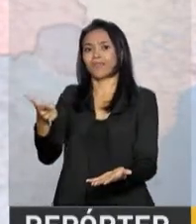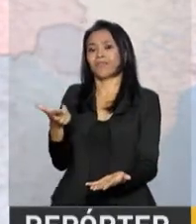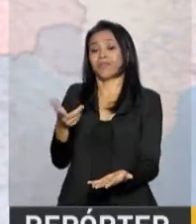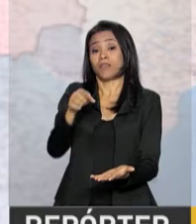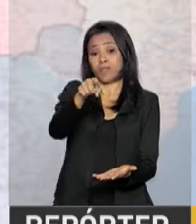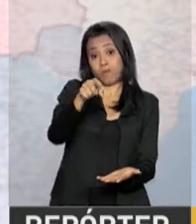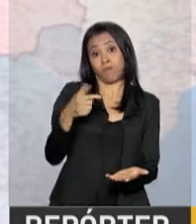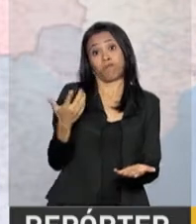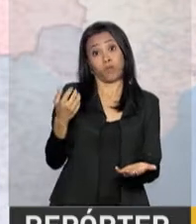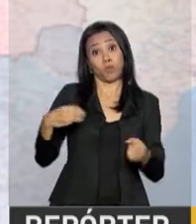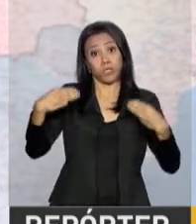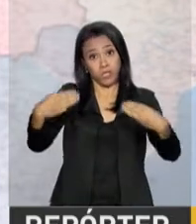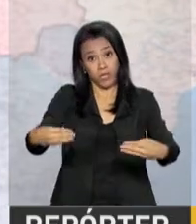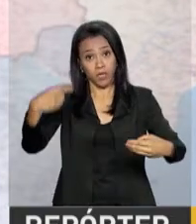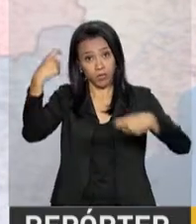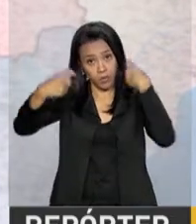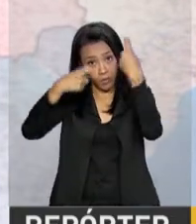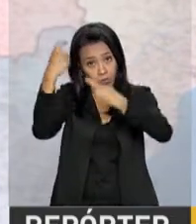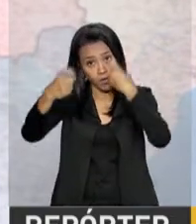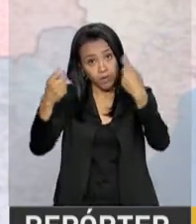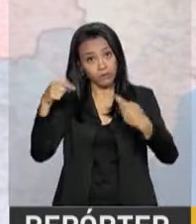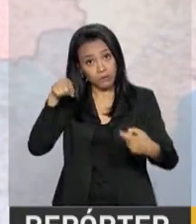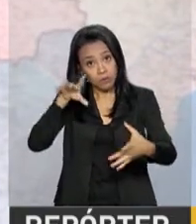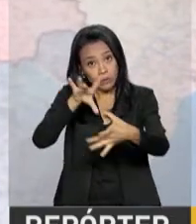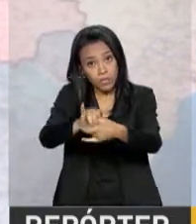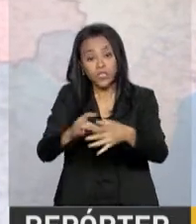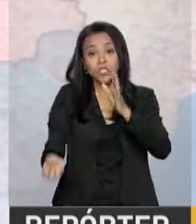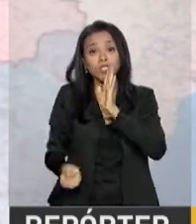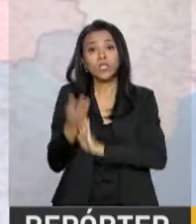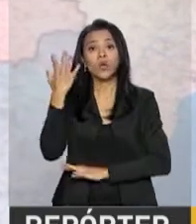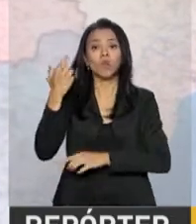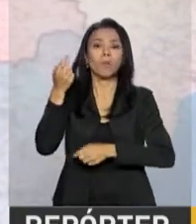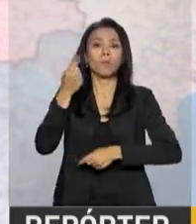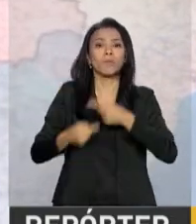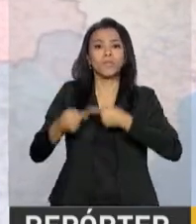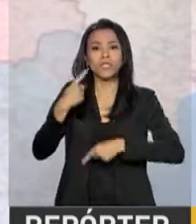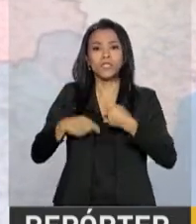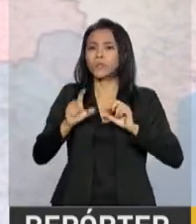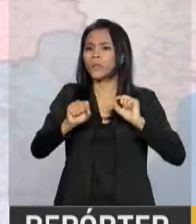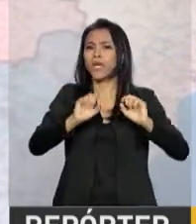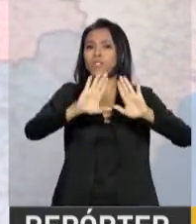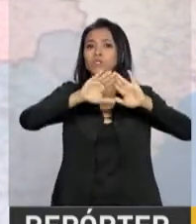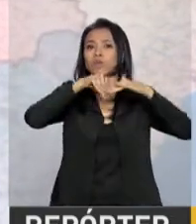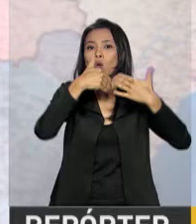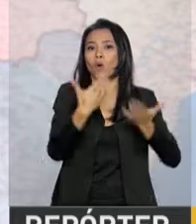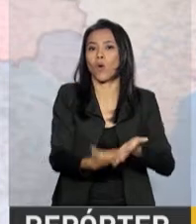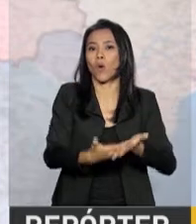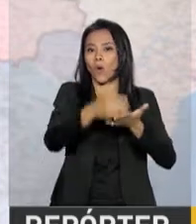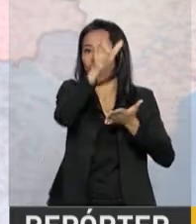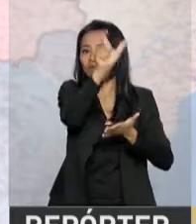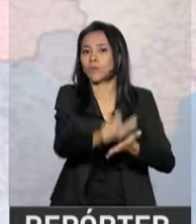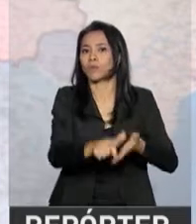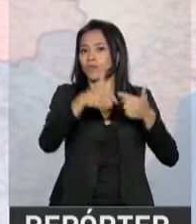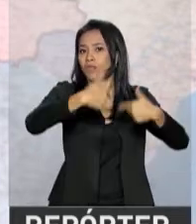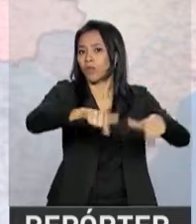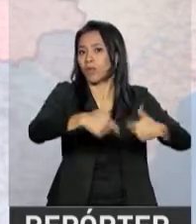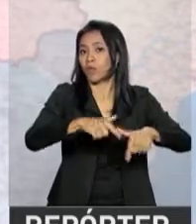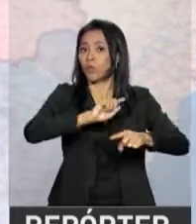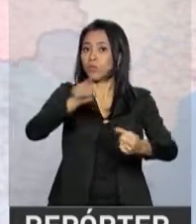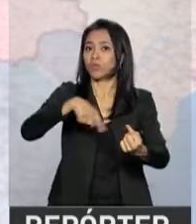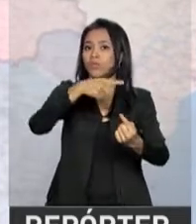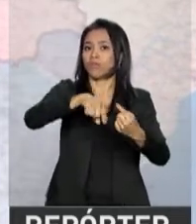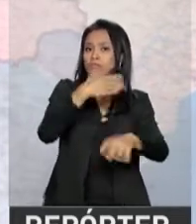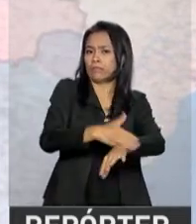com esta situação criou é uma política pública que é a escola do trabalhador onde vai estar capacitando e qualificando